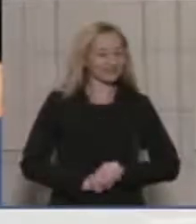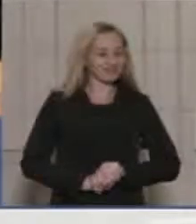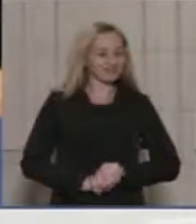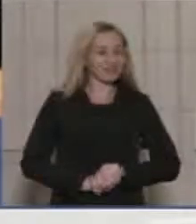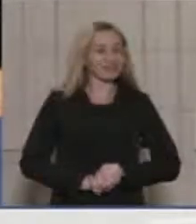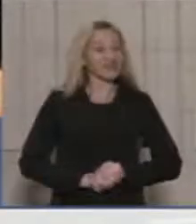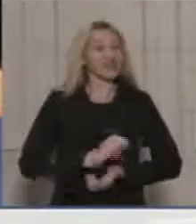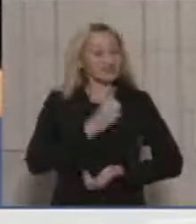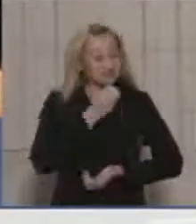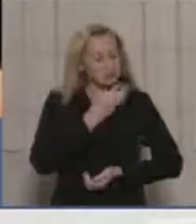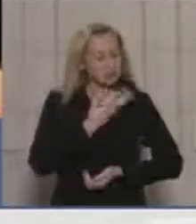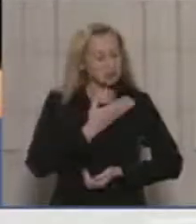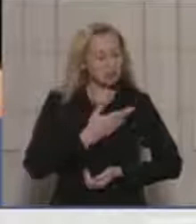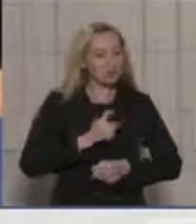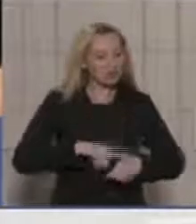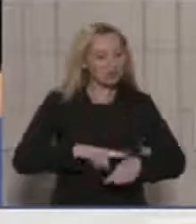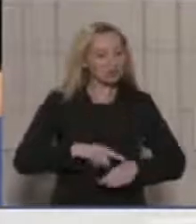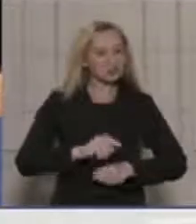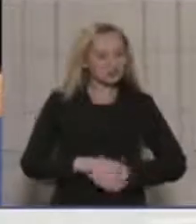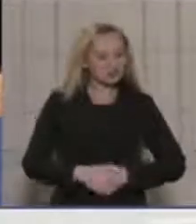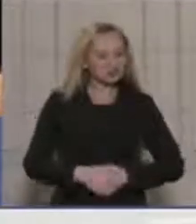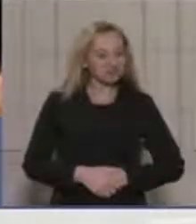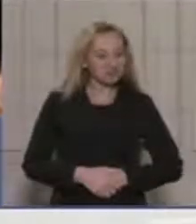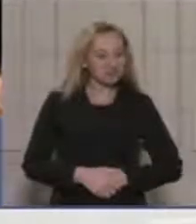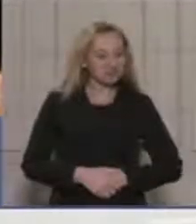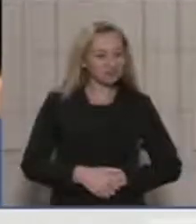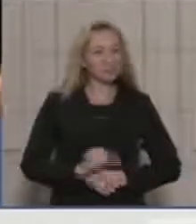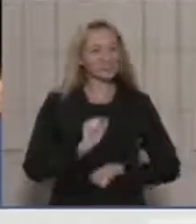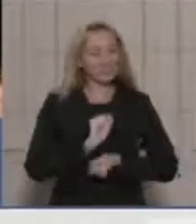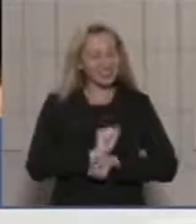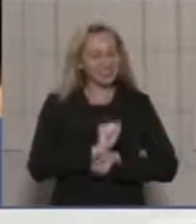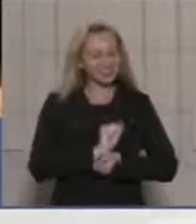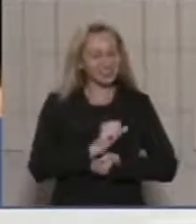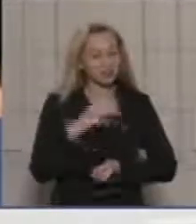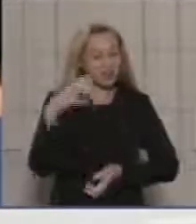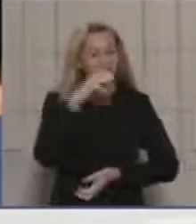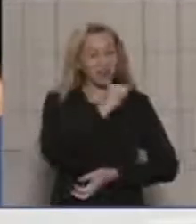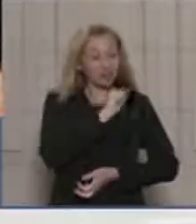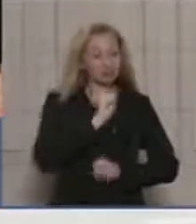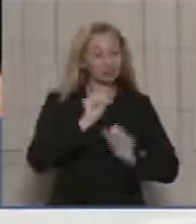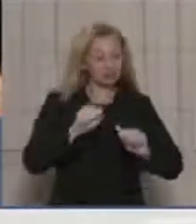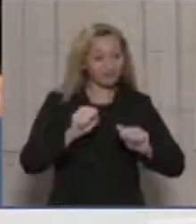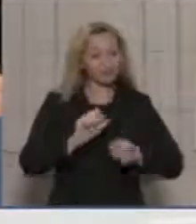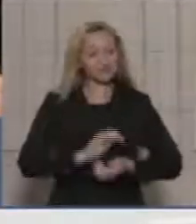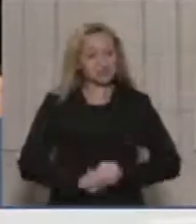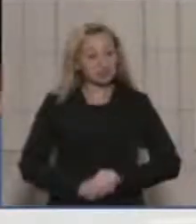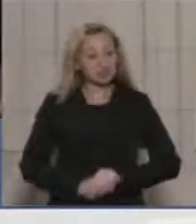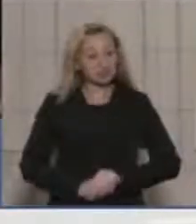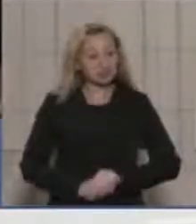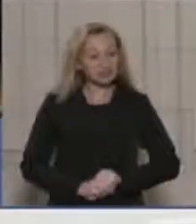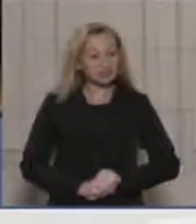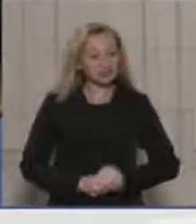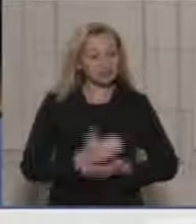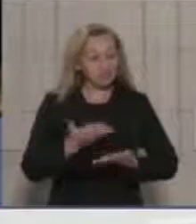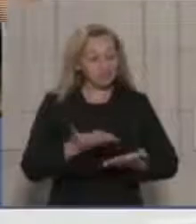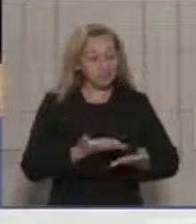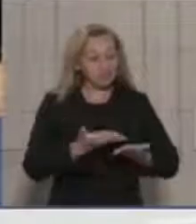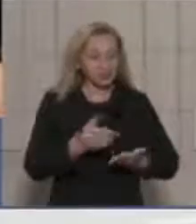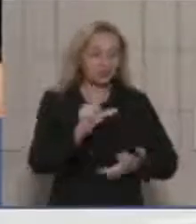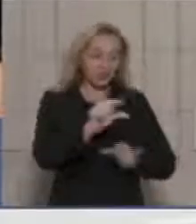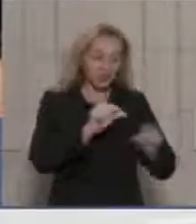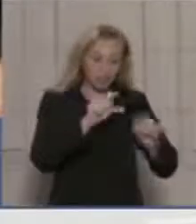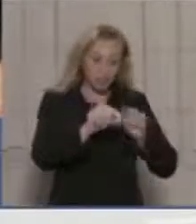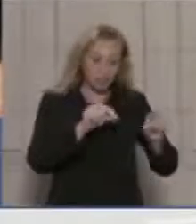São bons ventos. Espero que o mais rapidamente possível a senhora possa ser eleita aqui